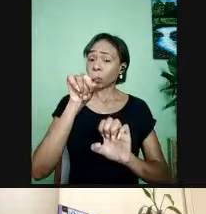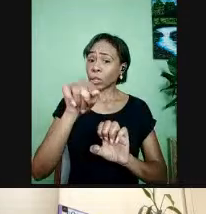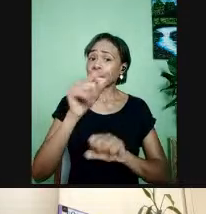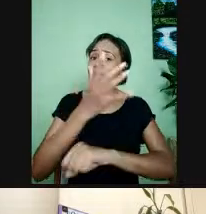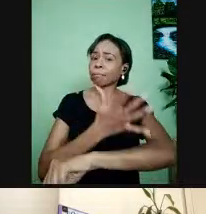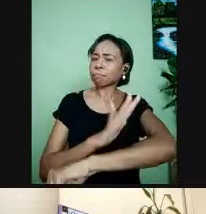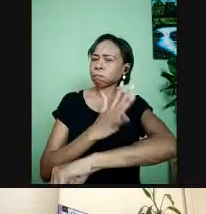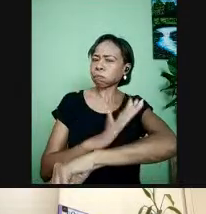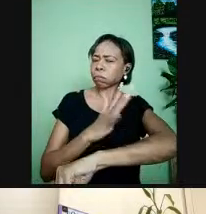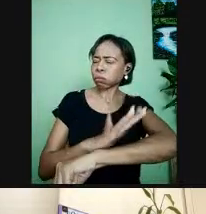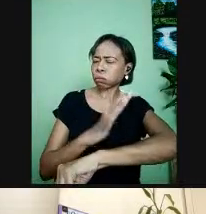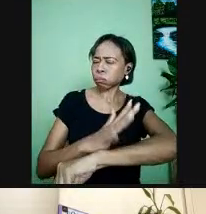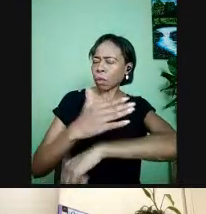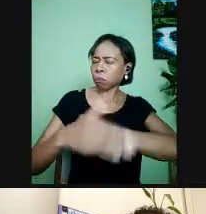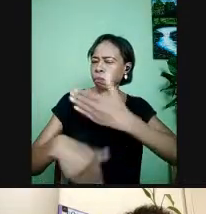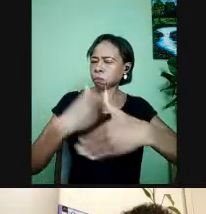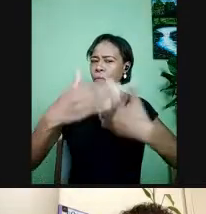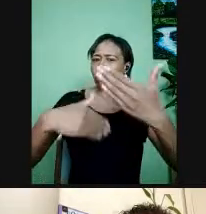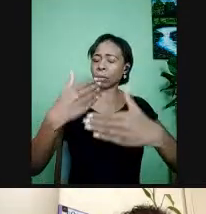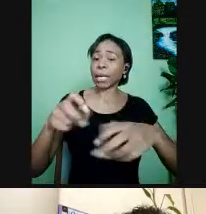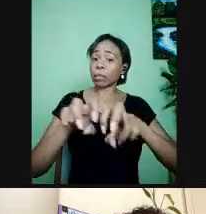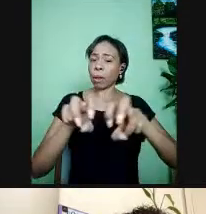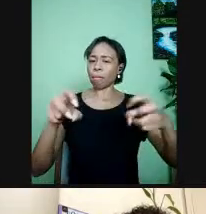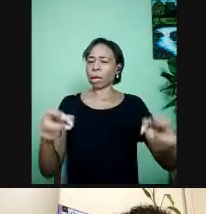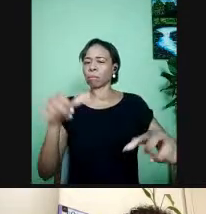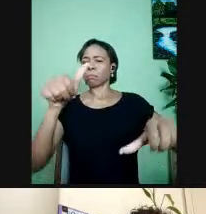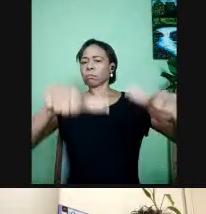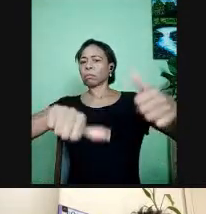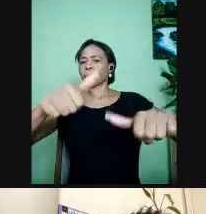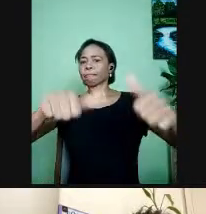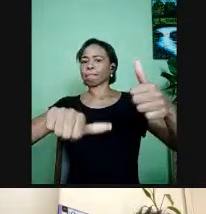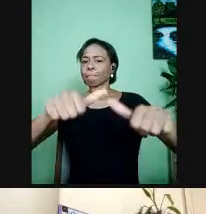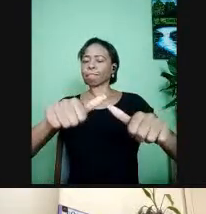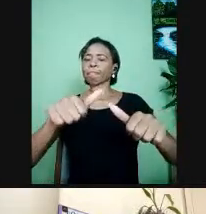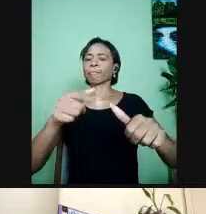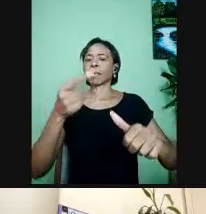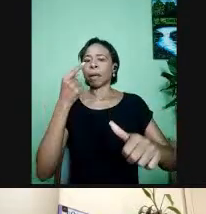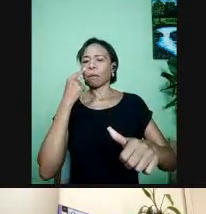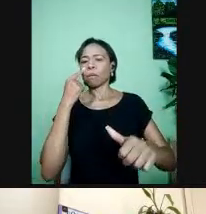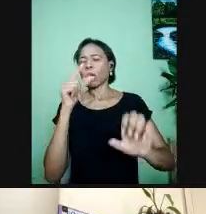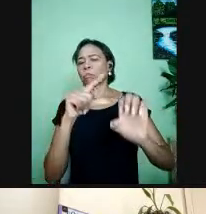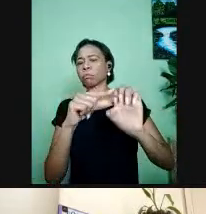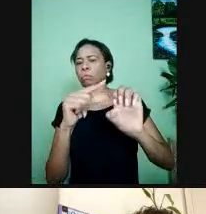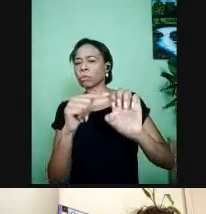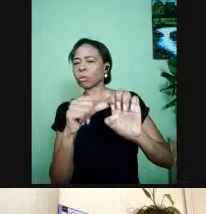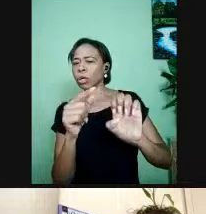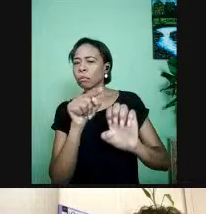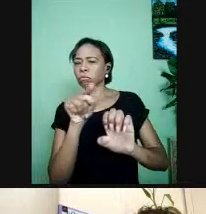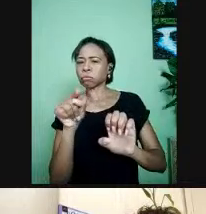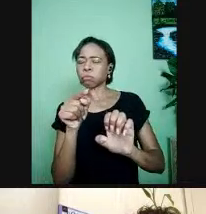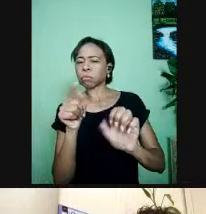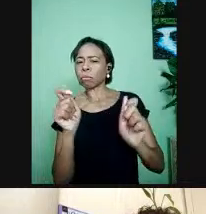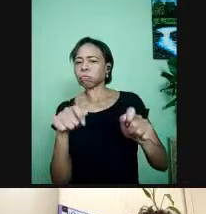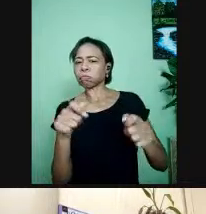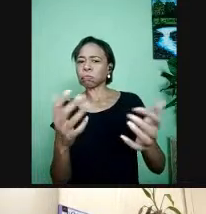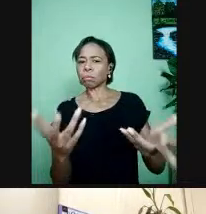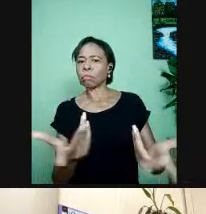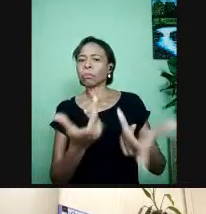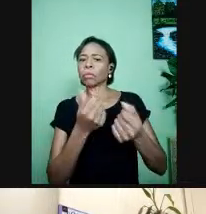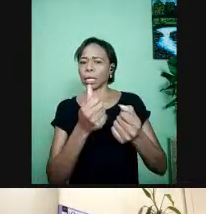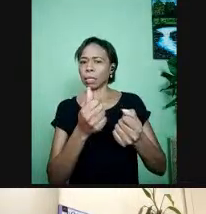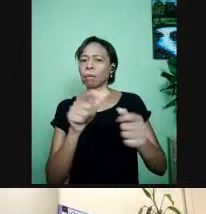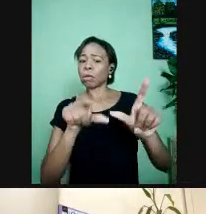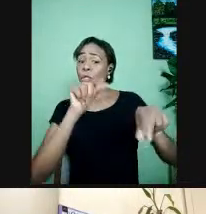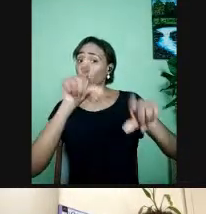pitch, onde a gente vai ter uma banca avaliadora com potenciais investidores que já vai ali na primeira peneira entender